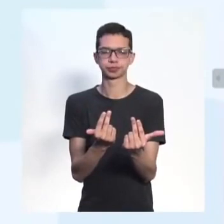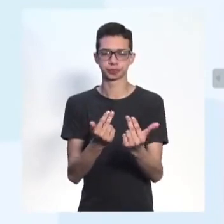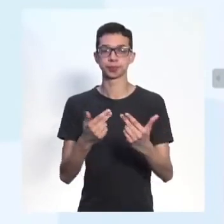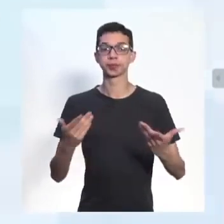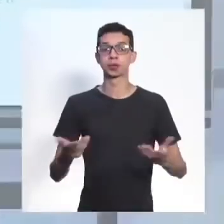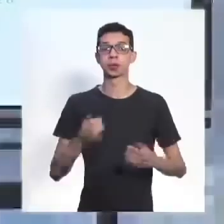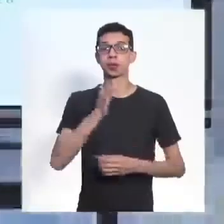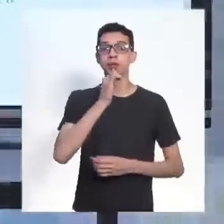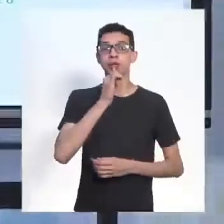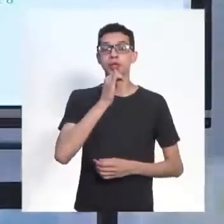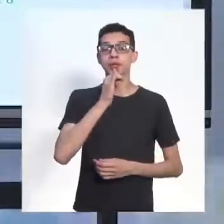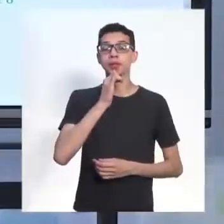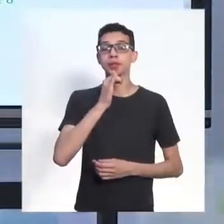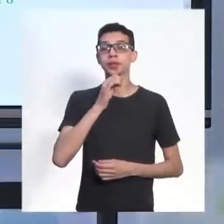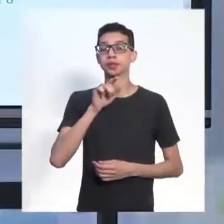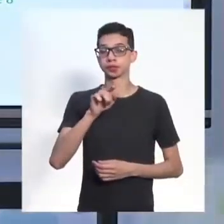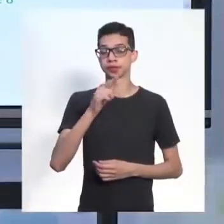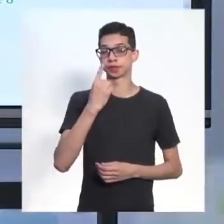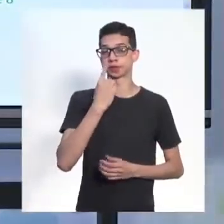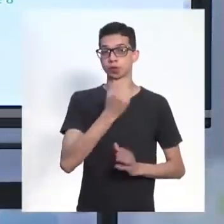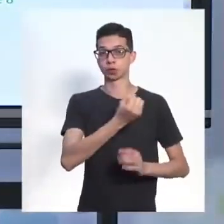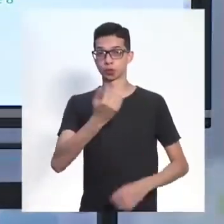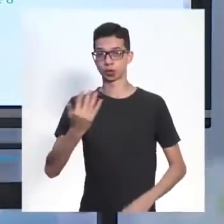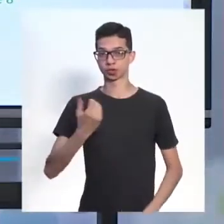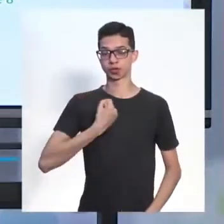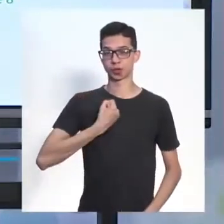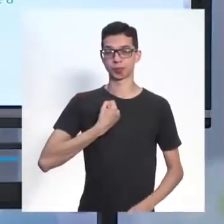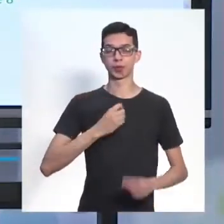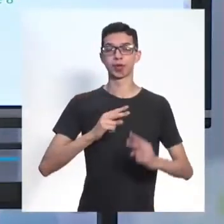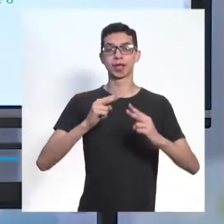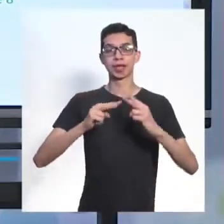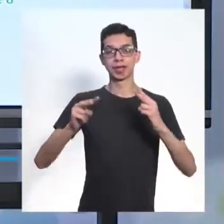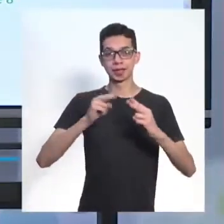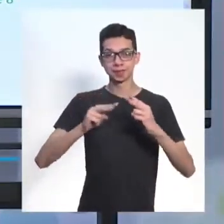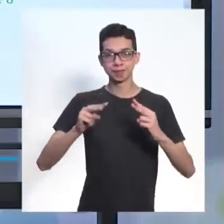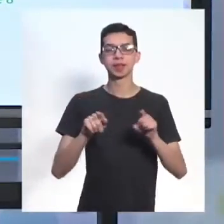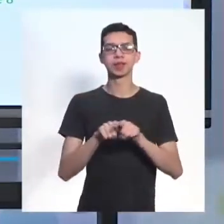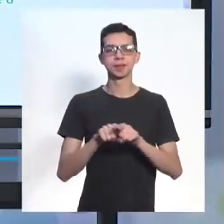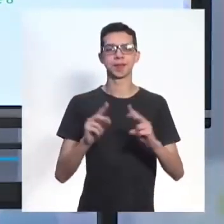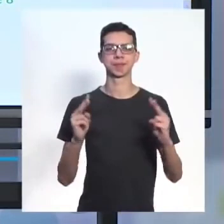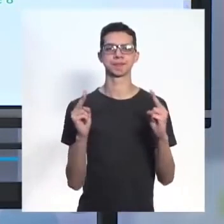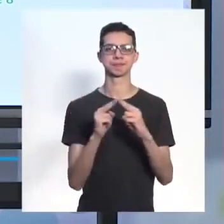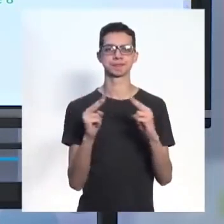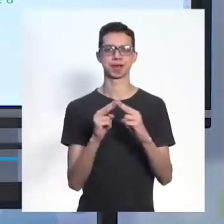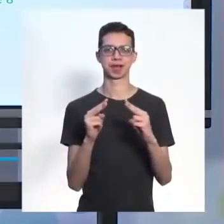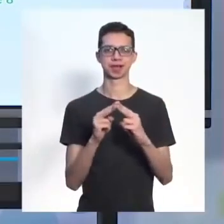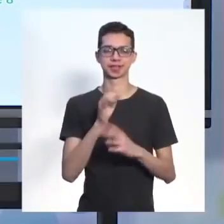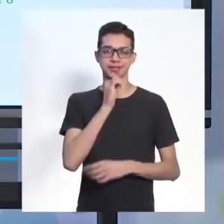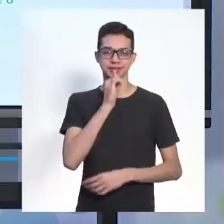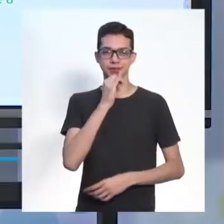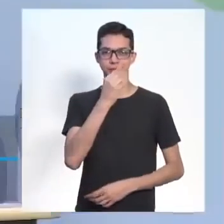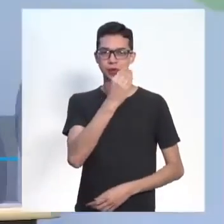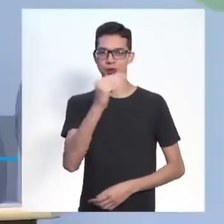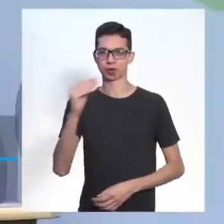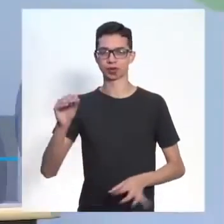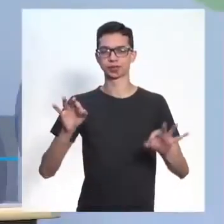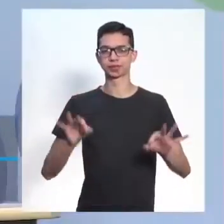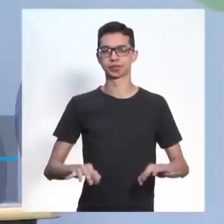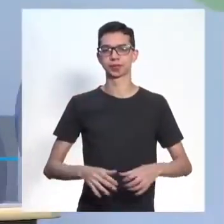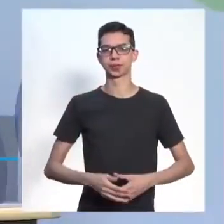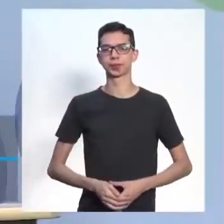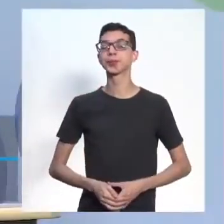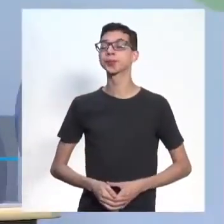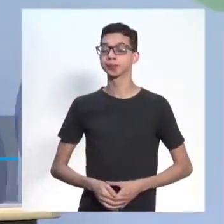você numerar os ímpares e os pares, né, Ale? Se você numerar nessa ordem. No caso desse exemplo